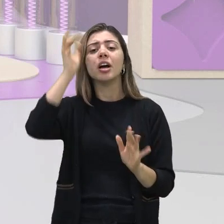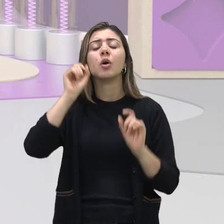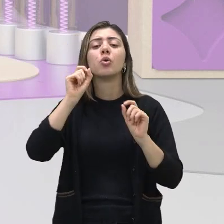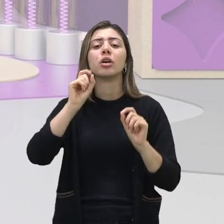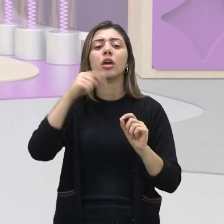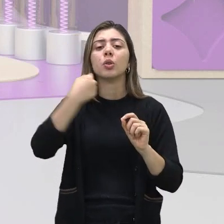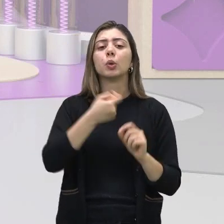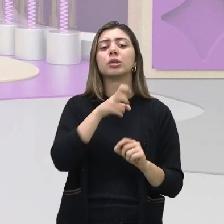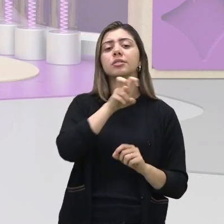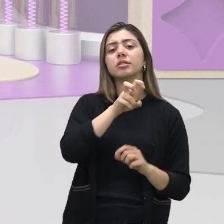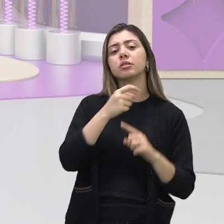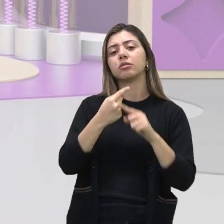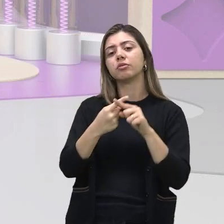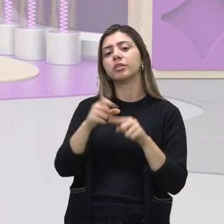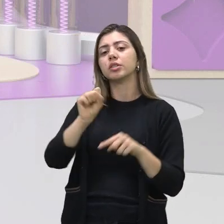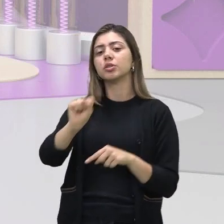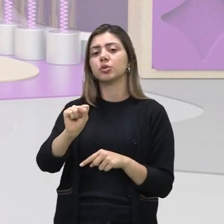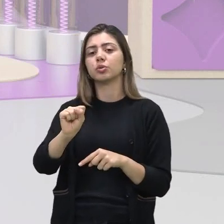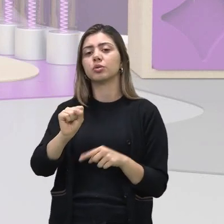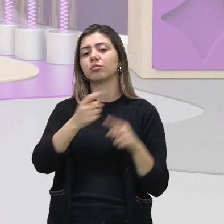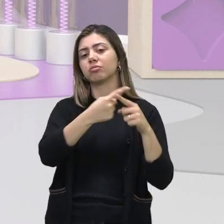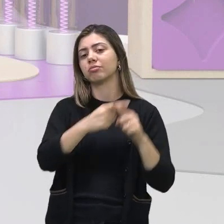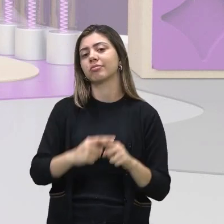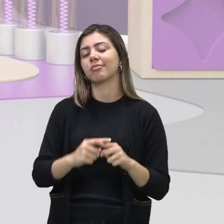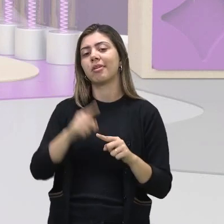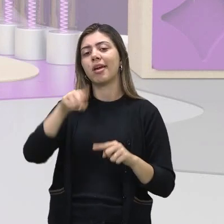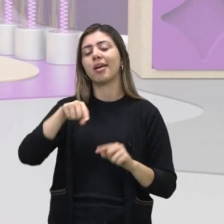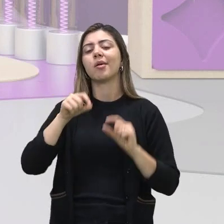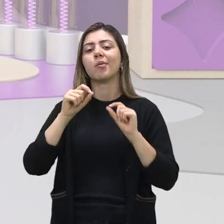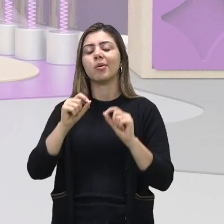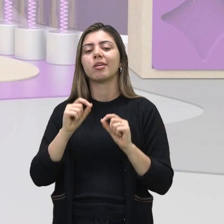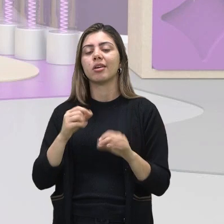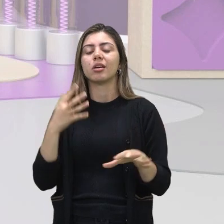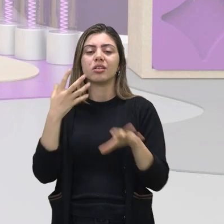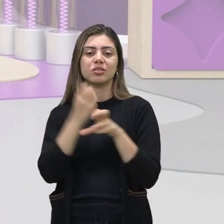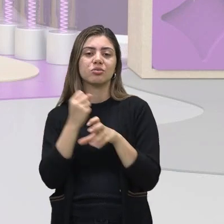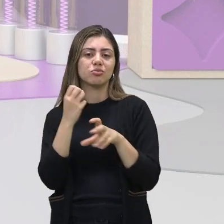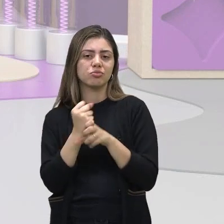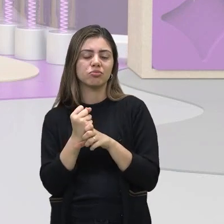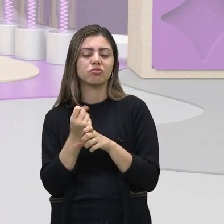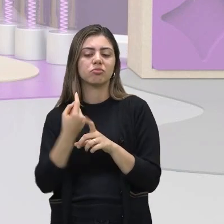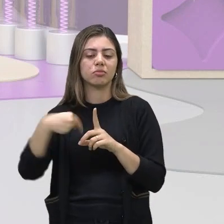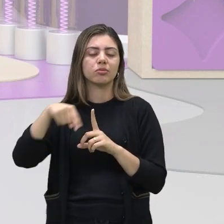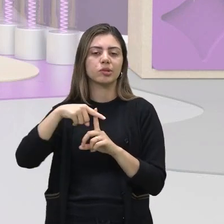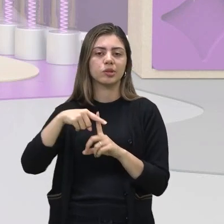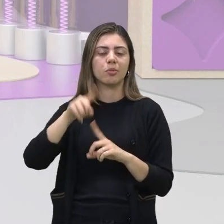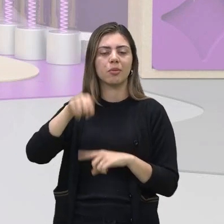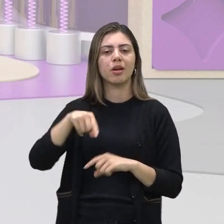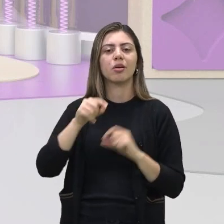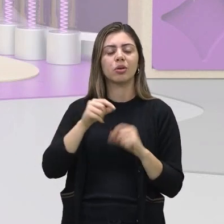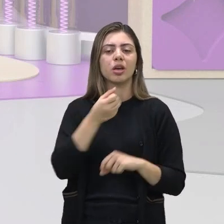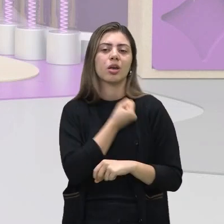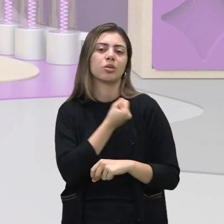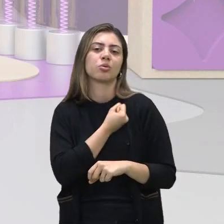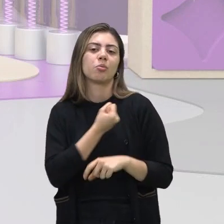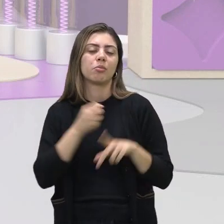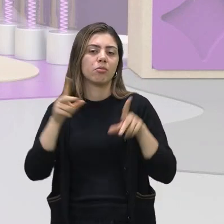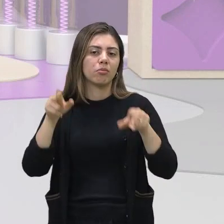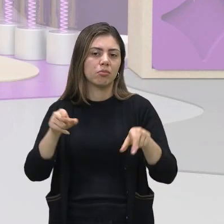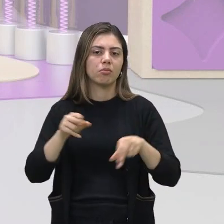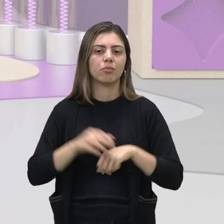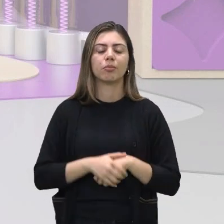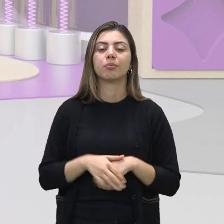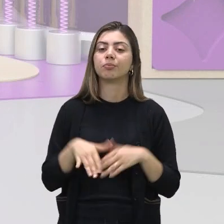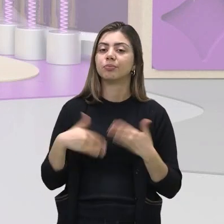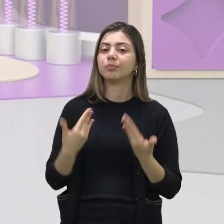né? Então, a multiplicação nada mais é que uma soma quando nós estamos somando valores iguais.